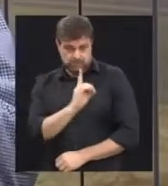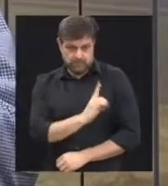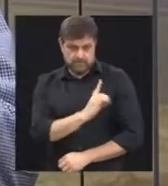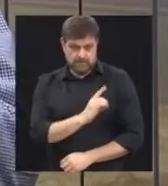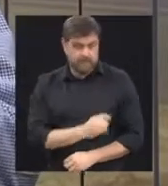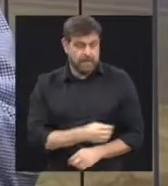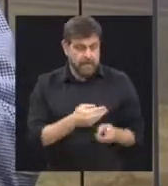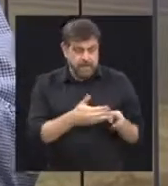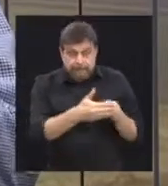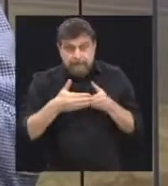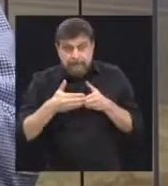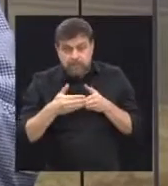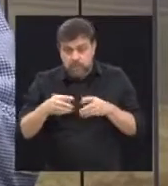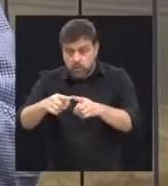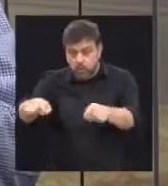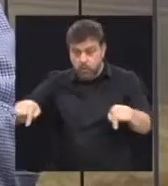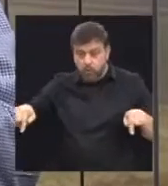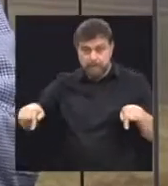porque havia uma área